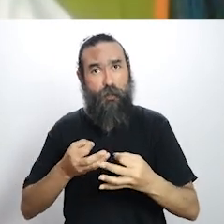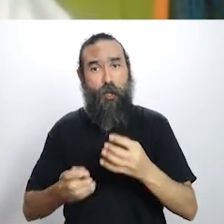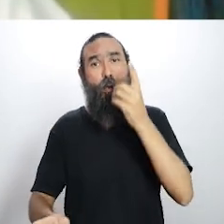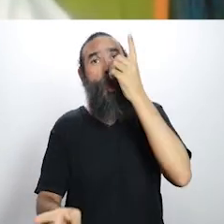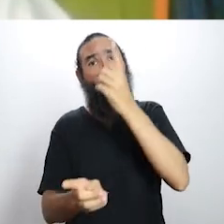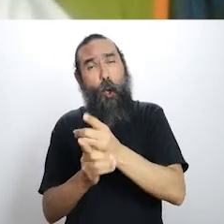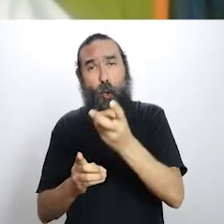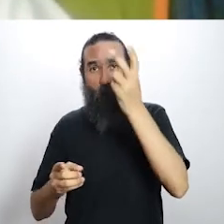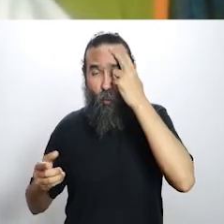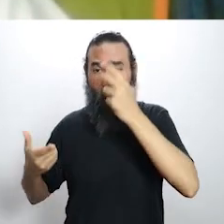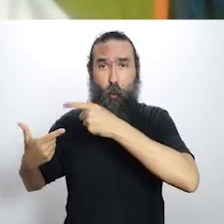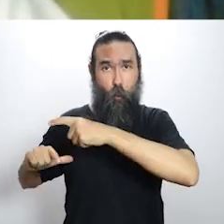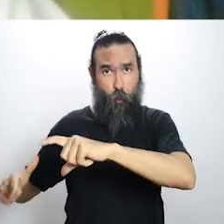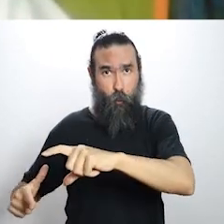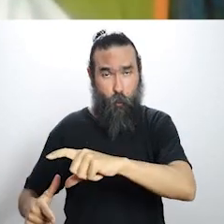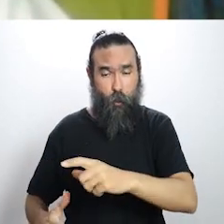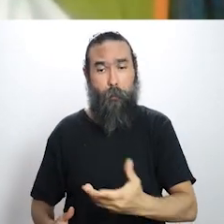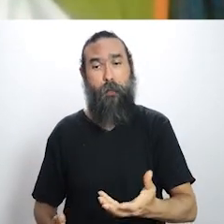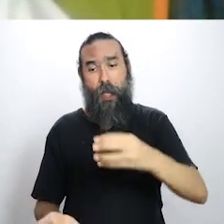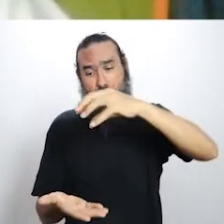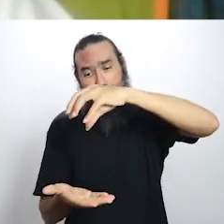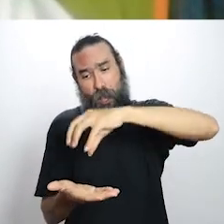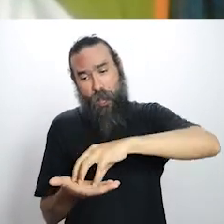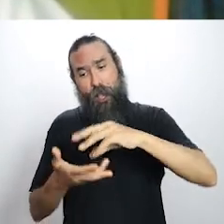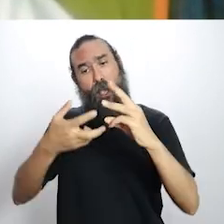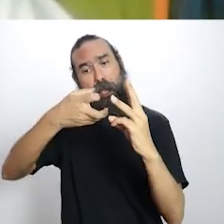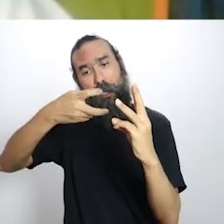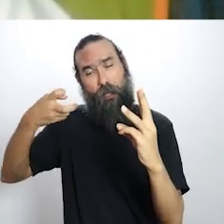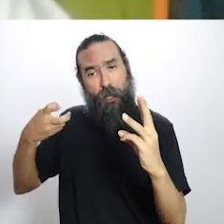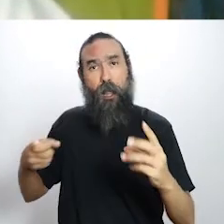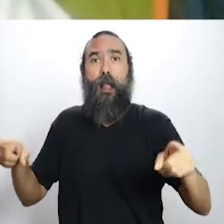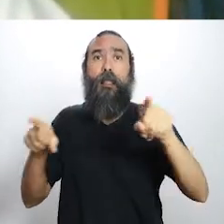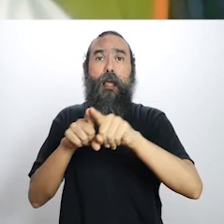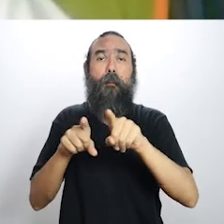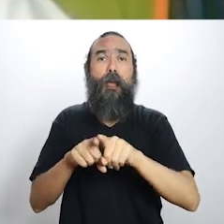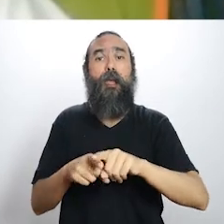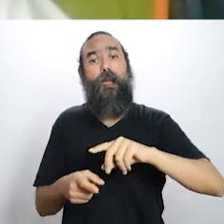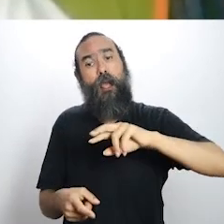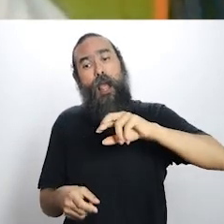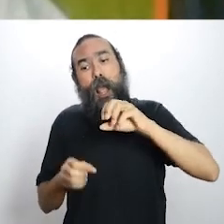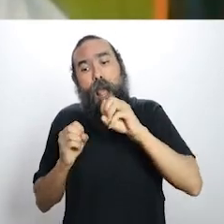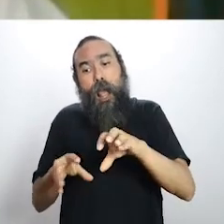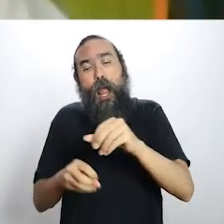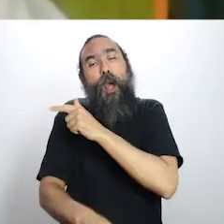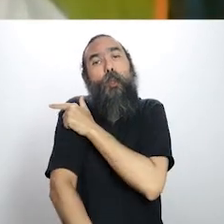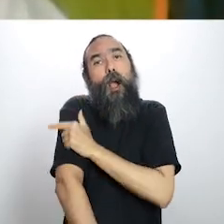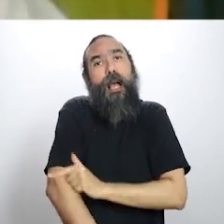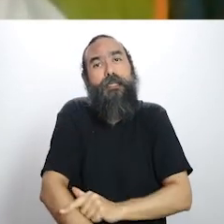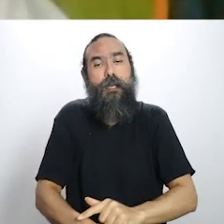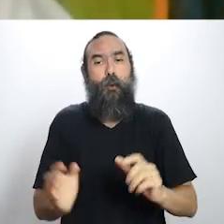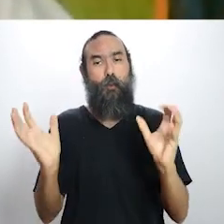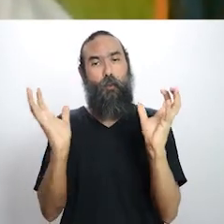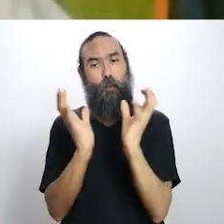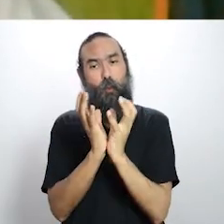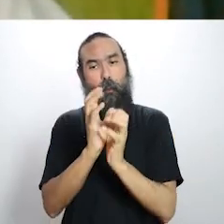aldeia multiética e do projeto educacional de arte e educação do Turma que faz. Tudo isso